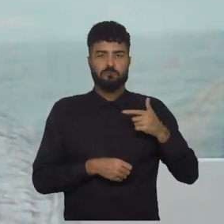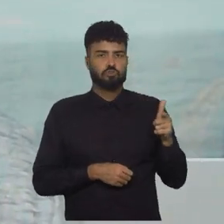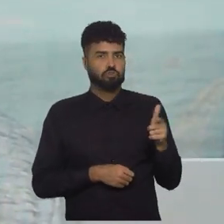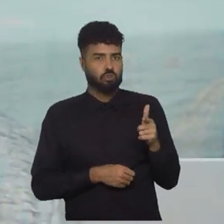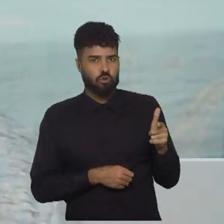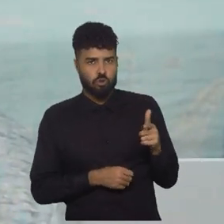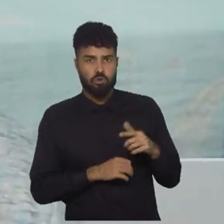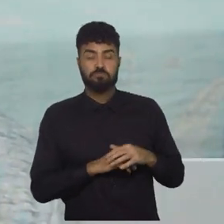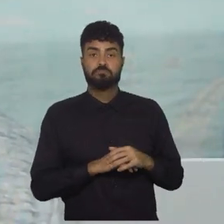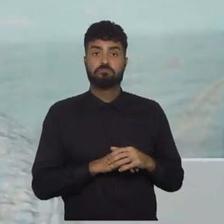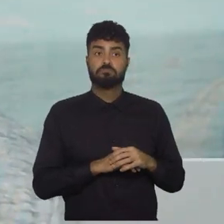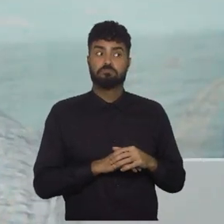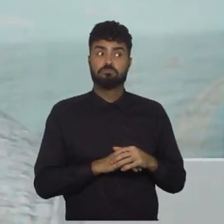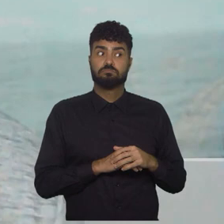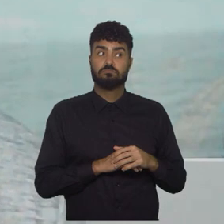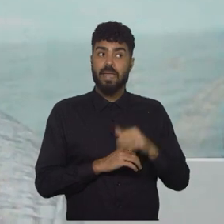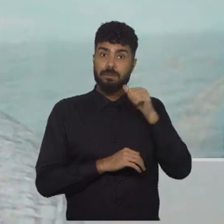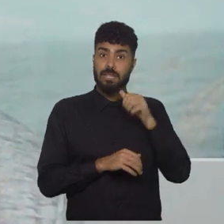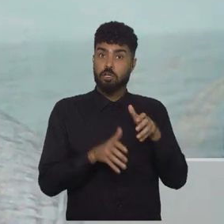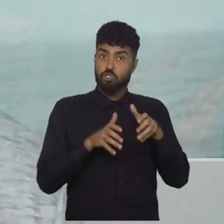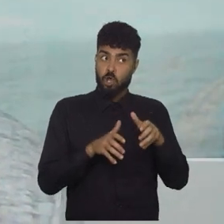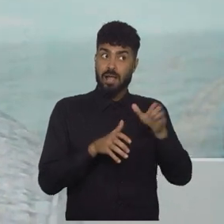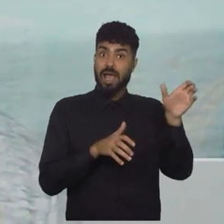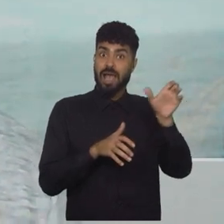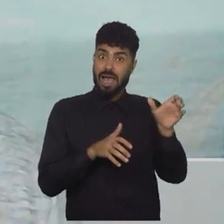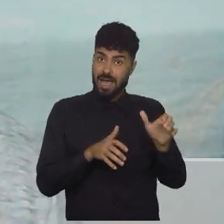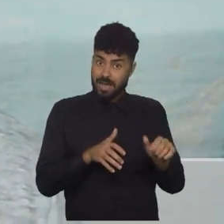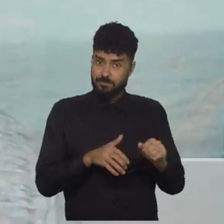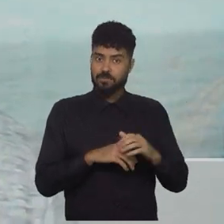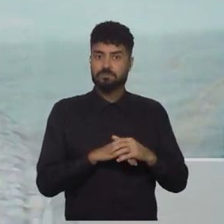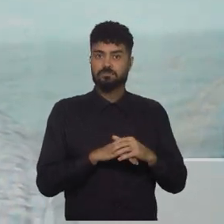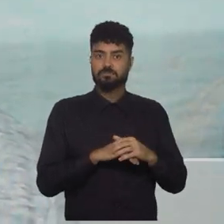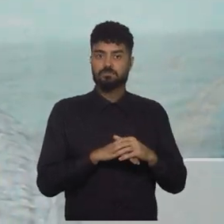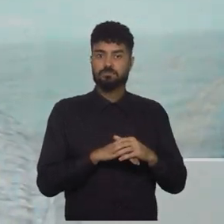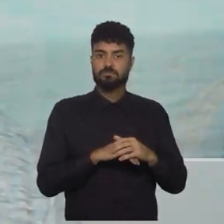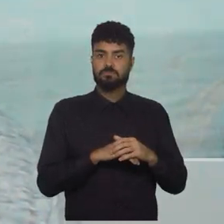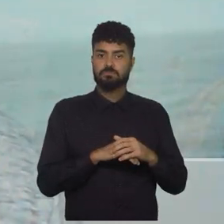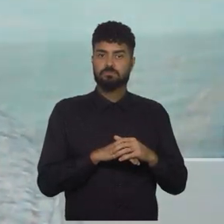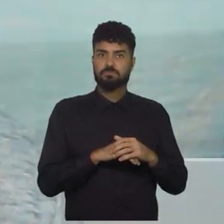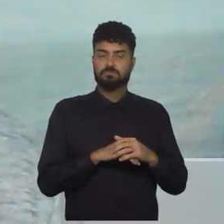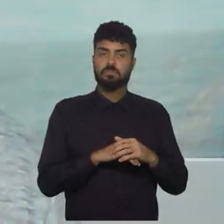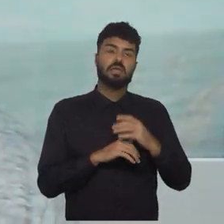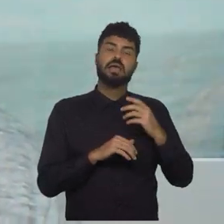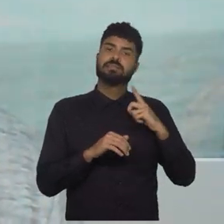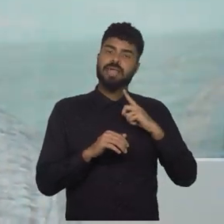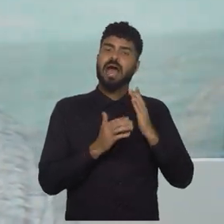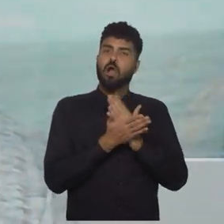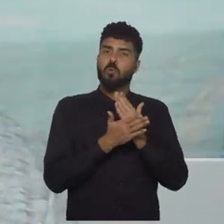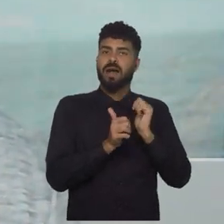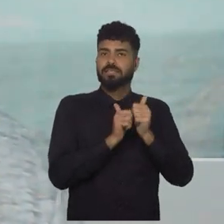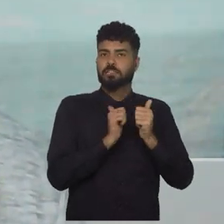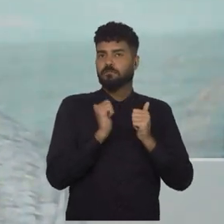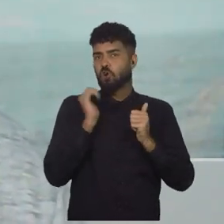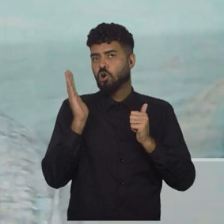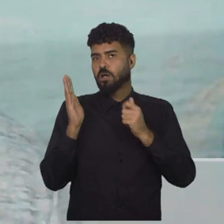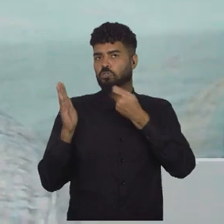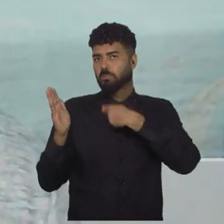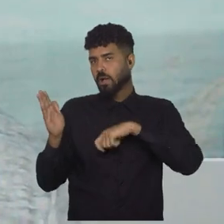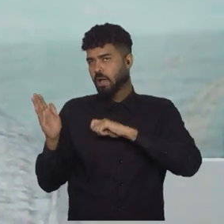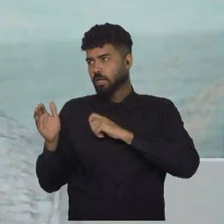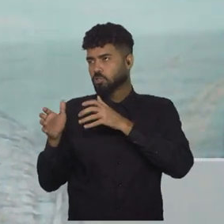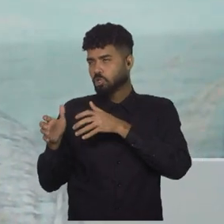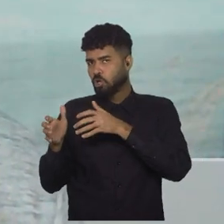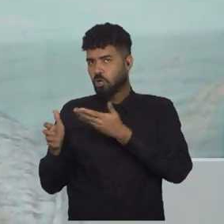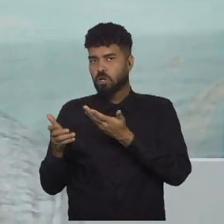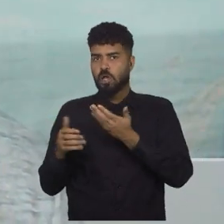joga no país, joga na África. Você pega atletas que jogam fora, tem atletas que jogam na Espanha,